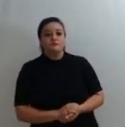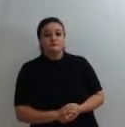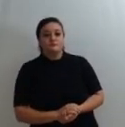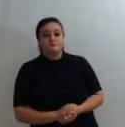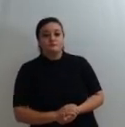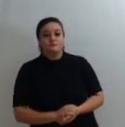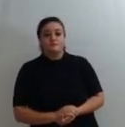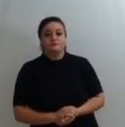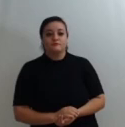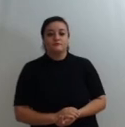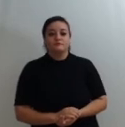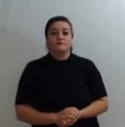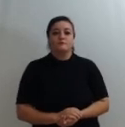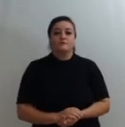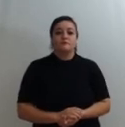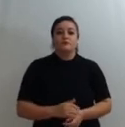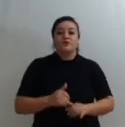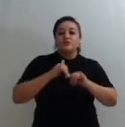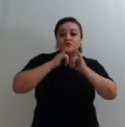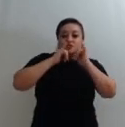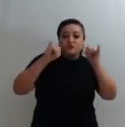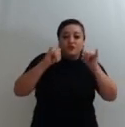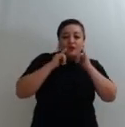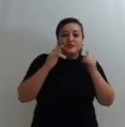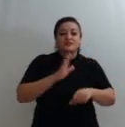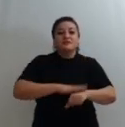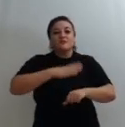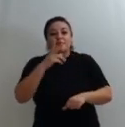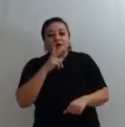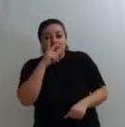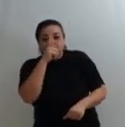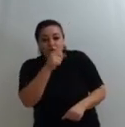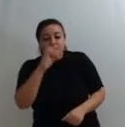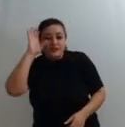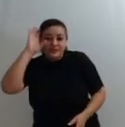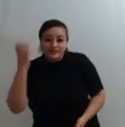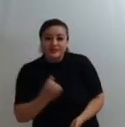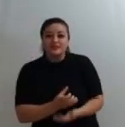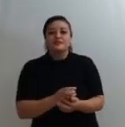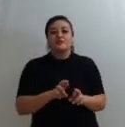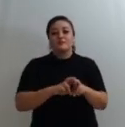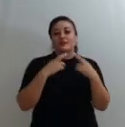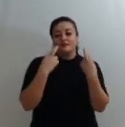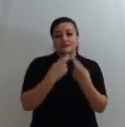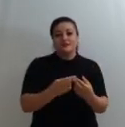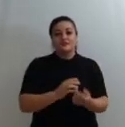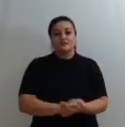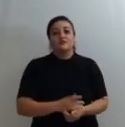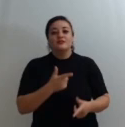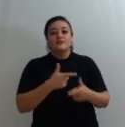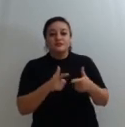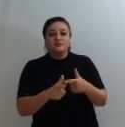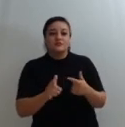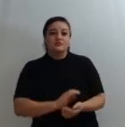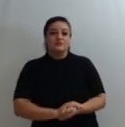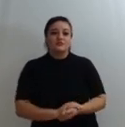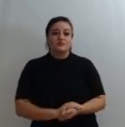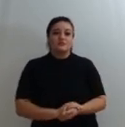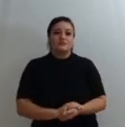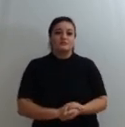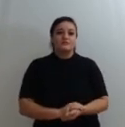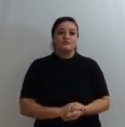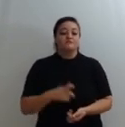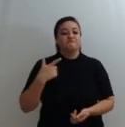maior publicidade e maior força da decisão pela sessão nessas situações. Não há